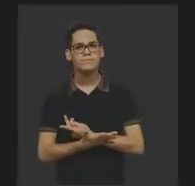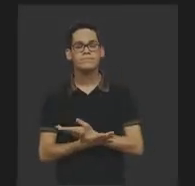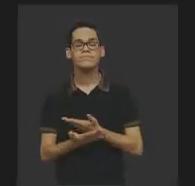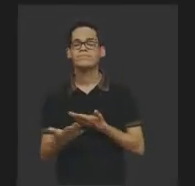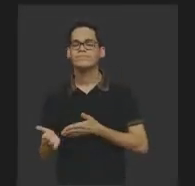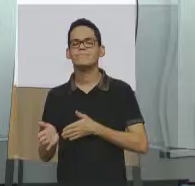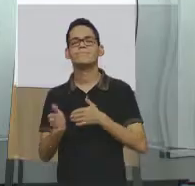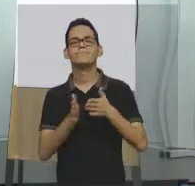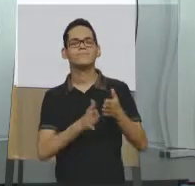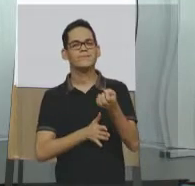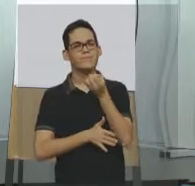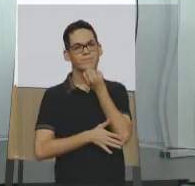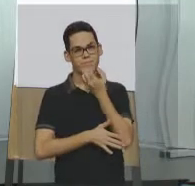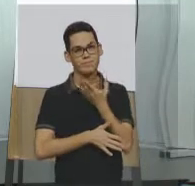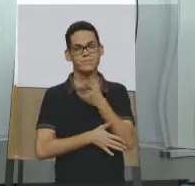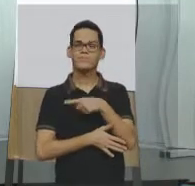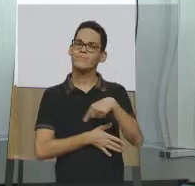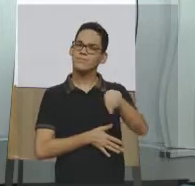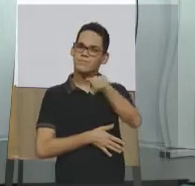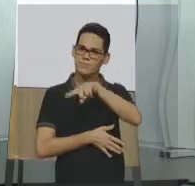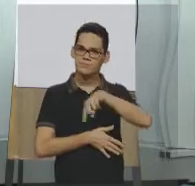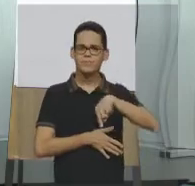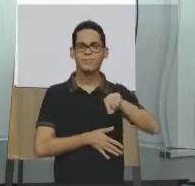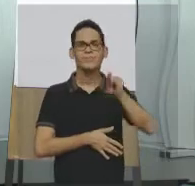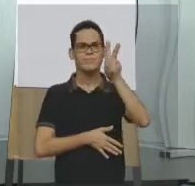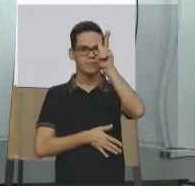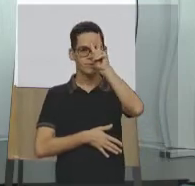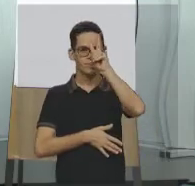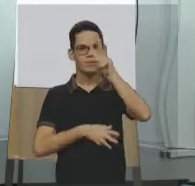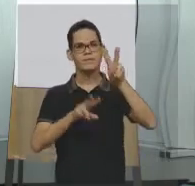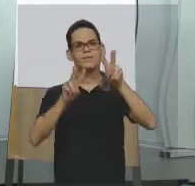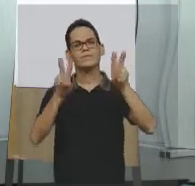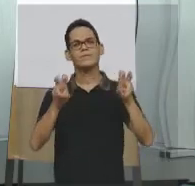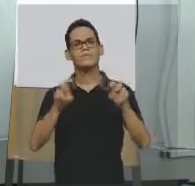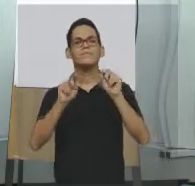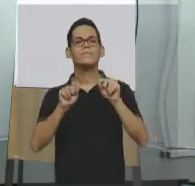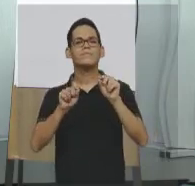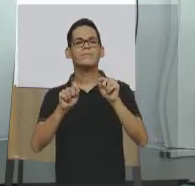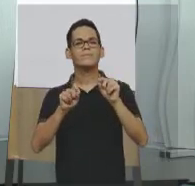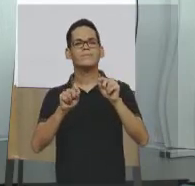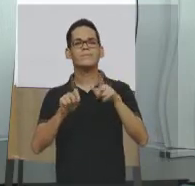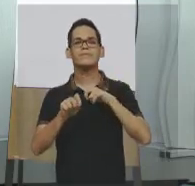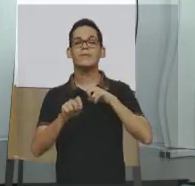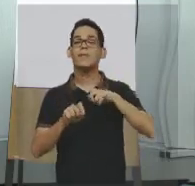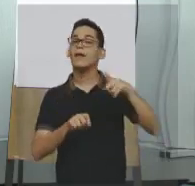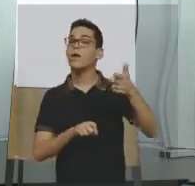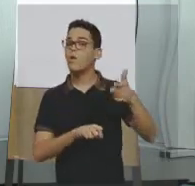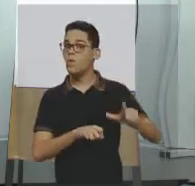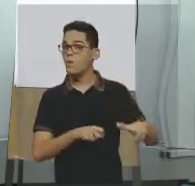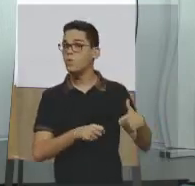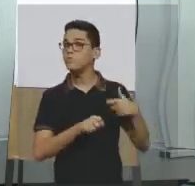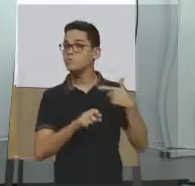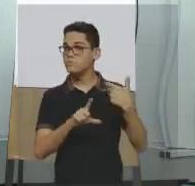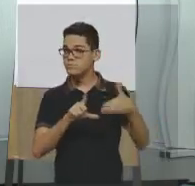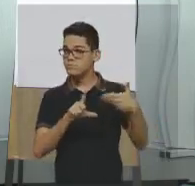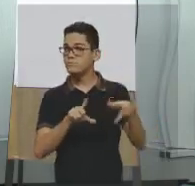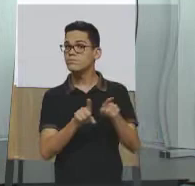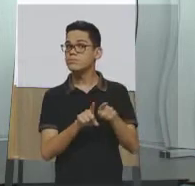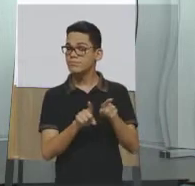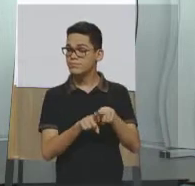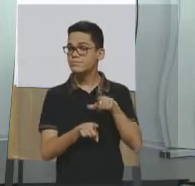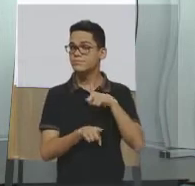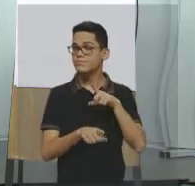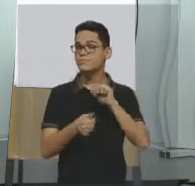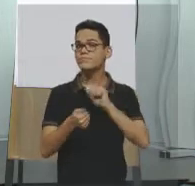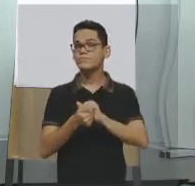isso aí é um assunto interessante porque ele envolve também tópicos de outras aulas que foram subsequentes a esta